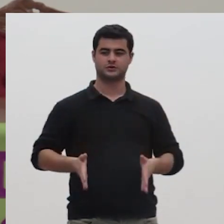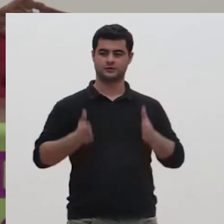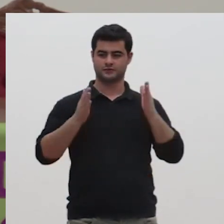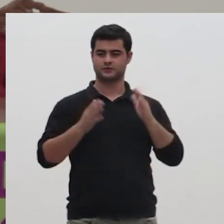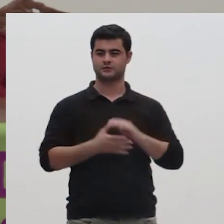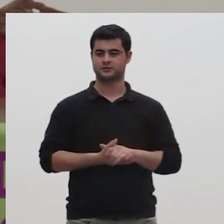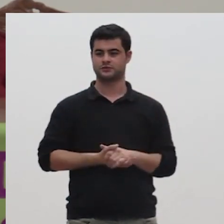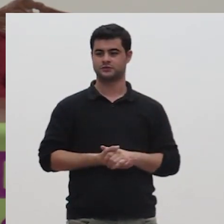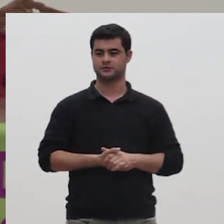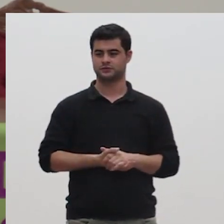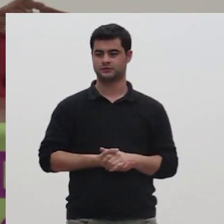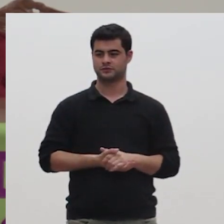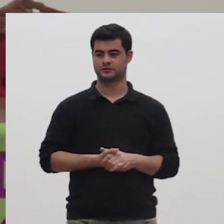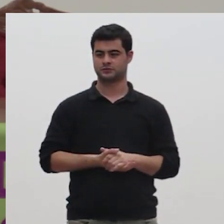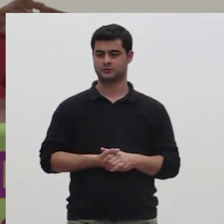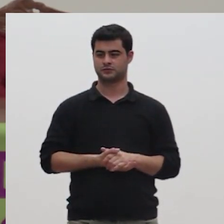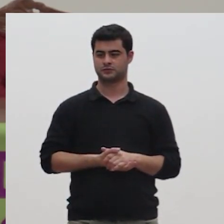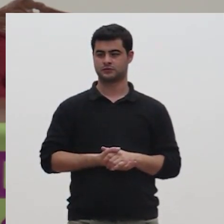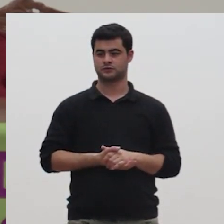Importante.